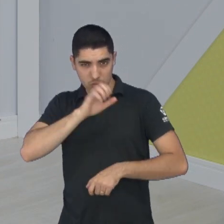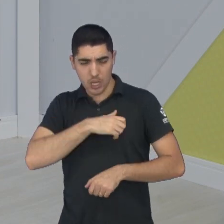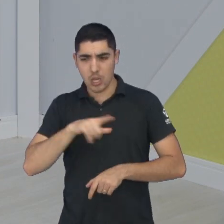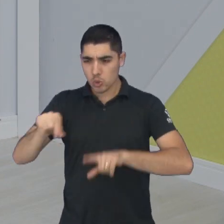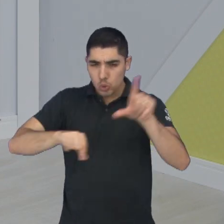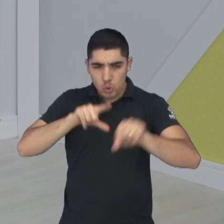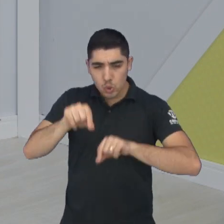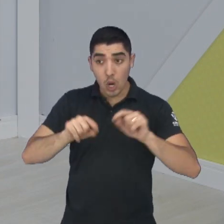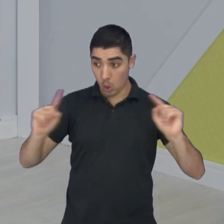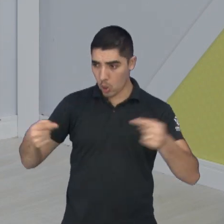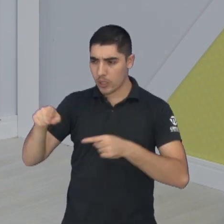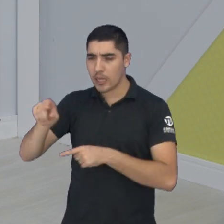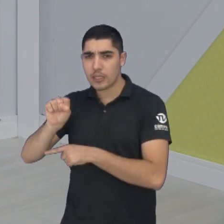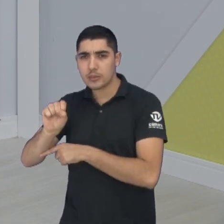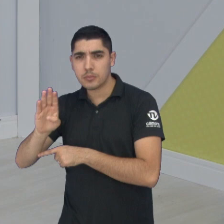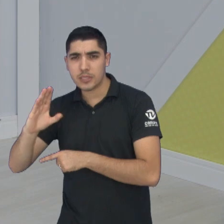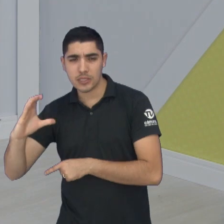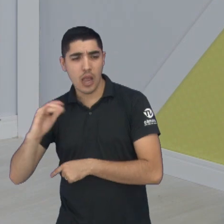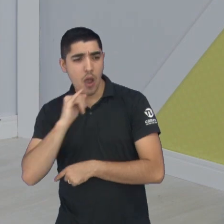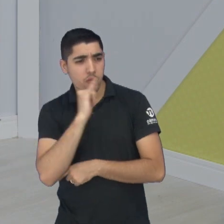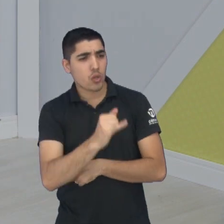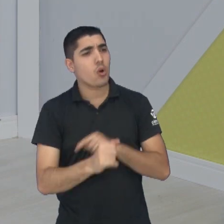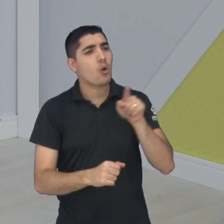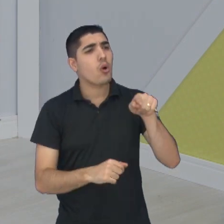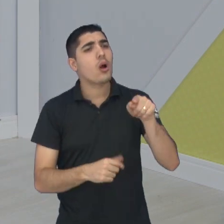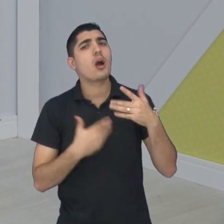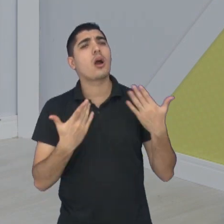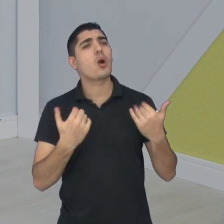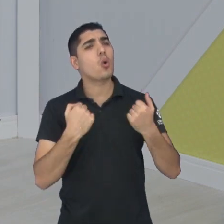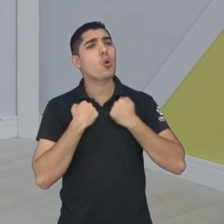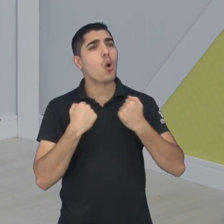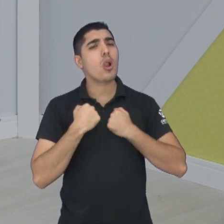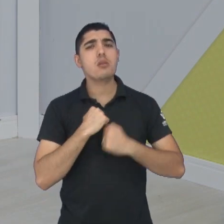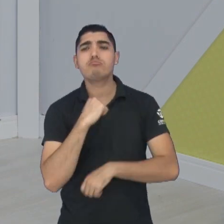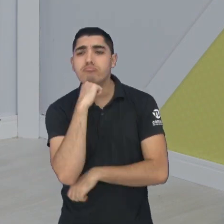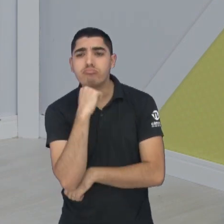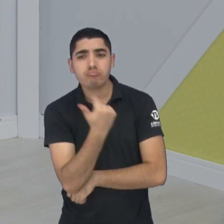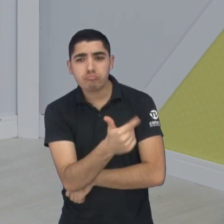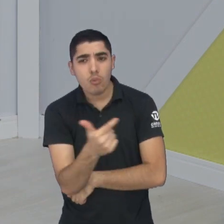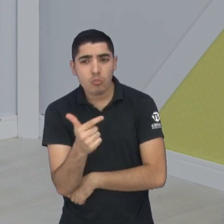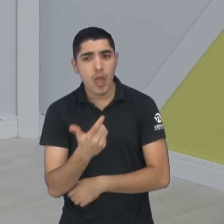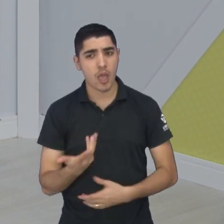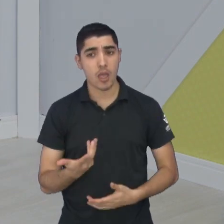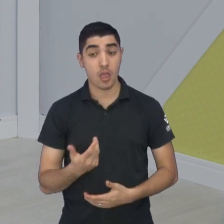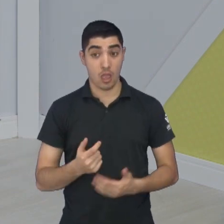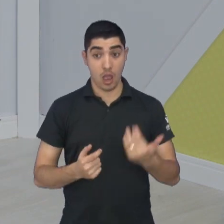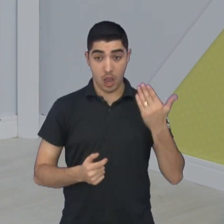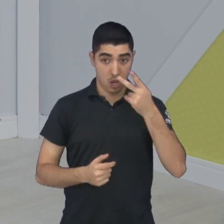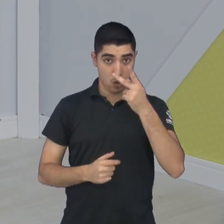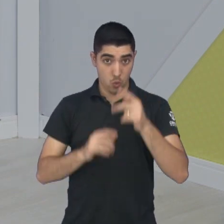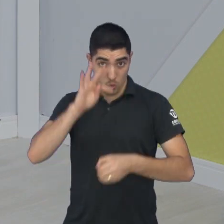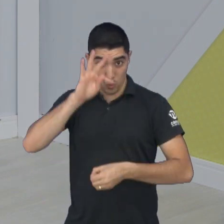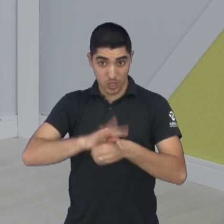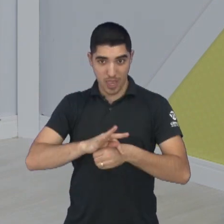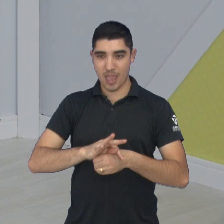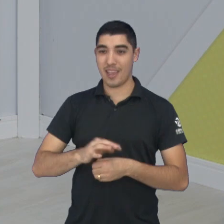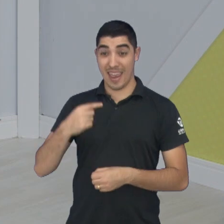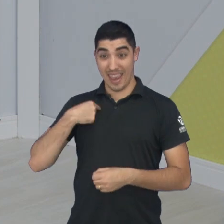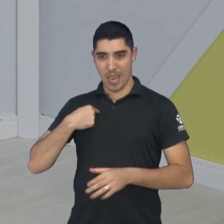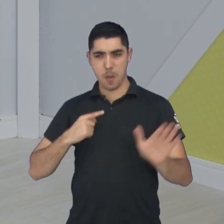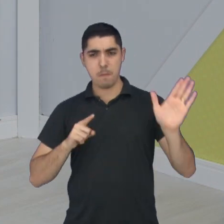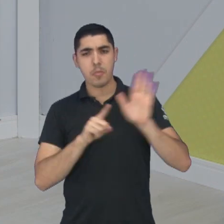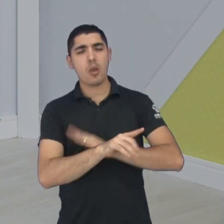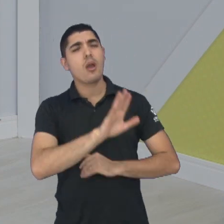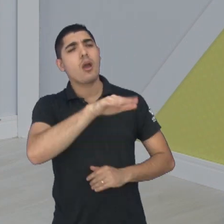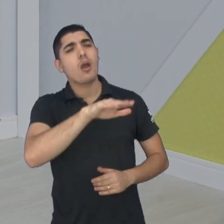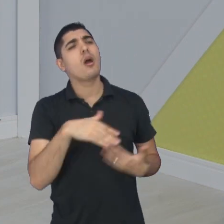quando pegaram a escalação, falaram, pô, não vai ter goleiro reserva? Aí o Rincon subiu pro gramado, a gente podia fazer entrevista ainda na beira do gramado. Eu, boca aberta aqui, foi o primeiro a fazer a pergunta, né? Ei,